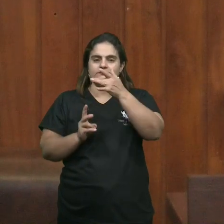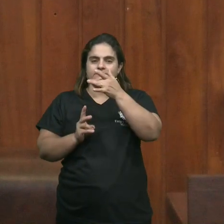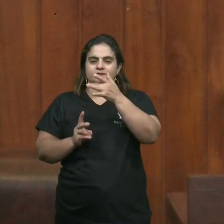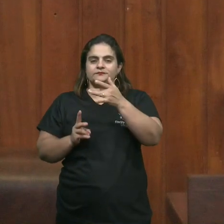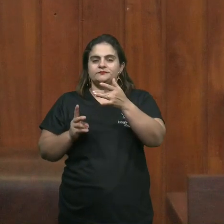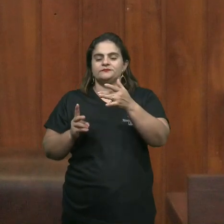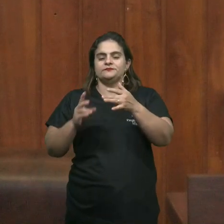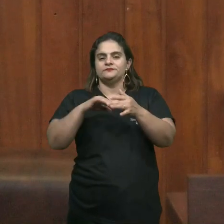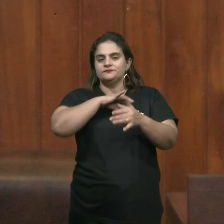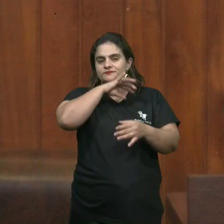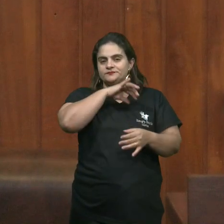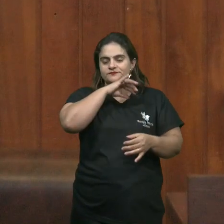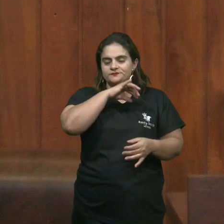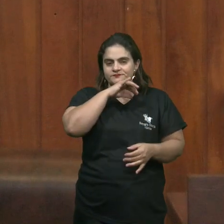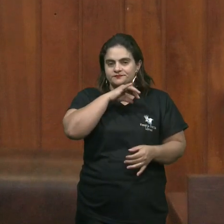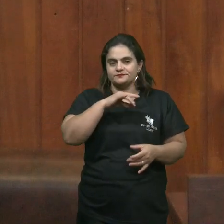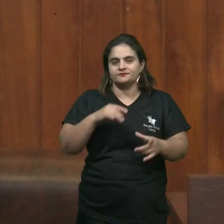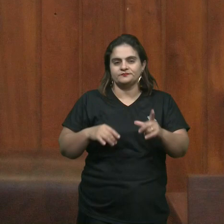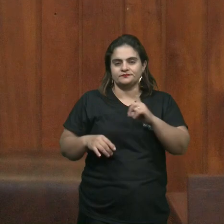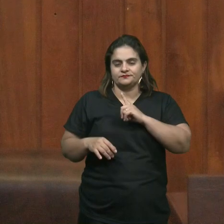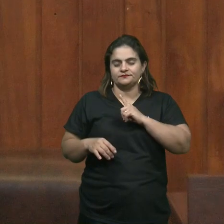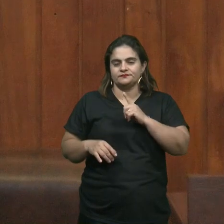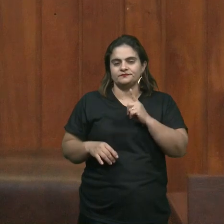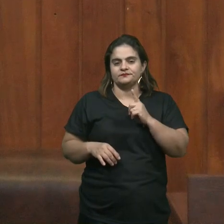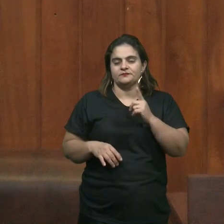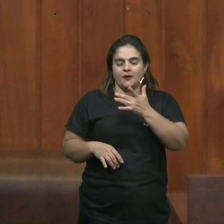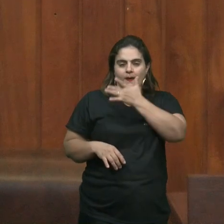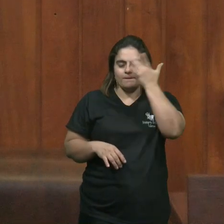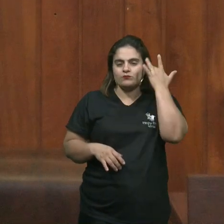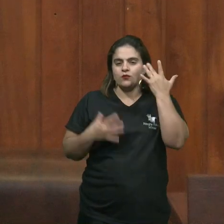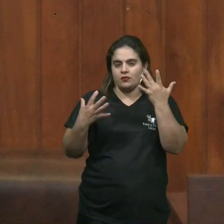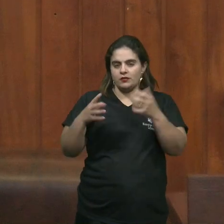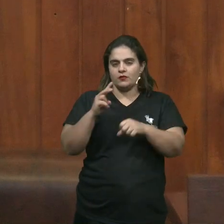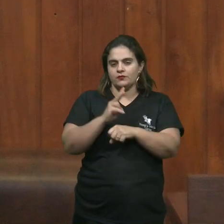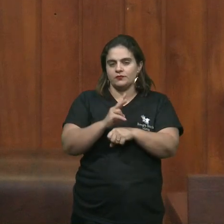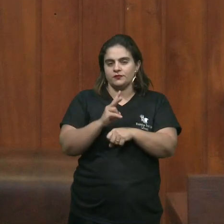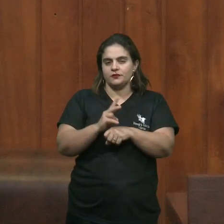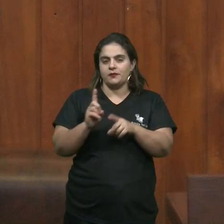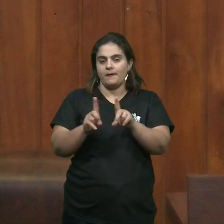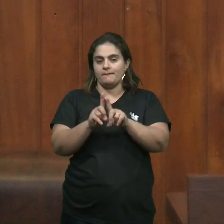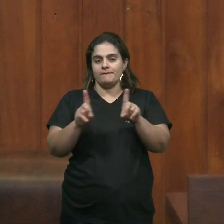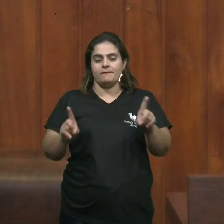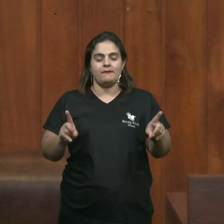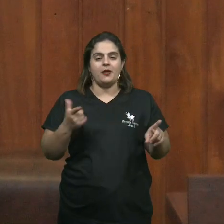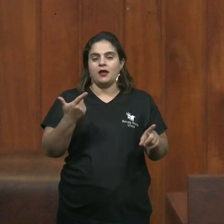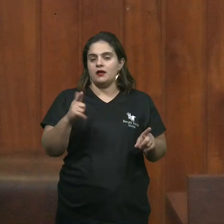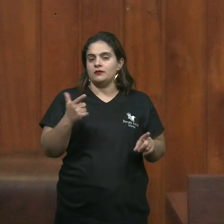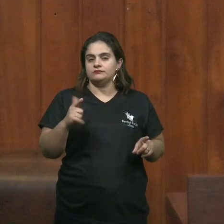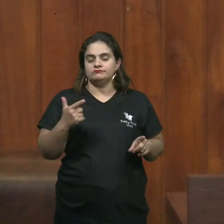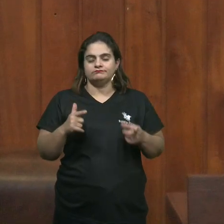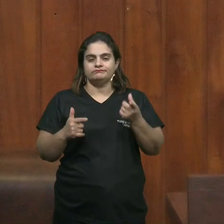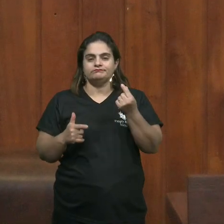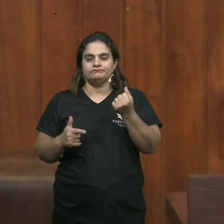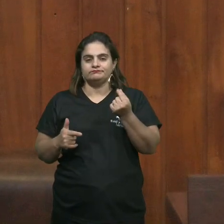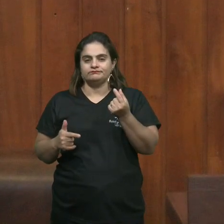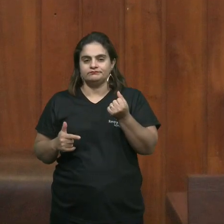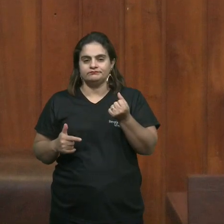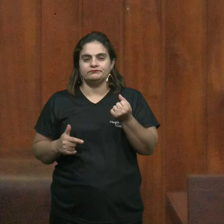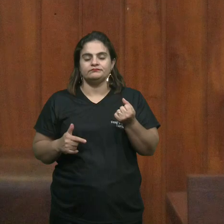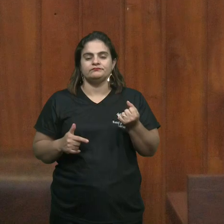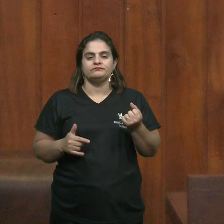com menos condições, praticamente um SUS animal. Esse projeto foi aplicado em